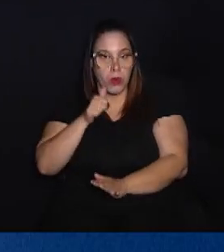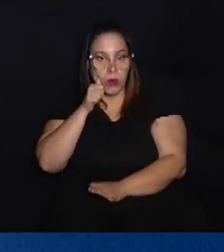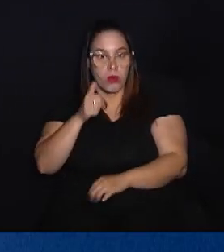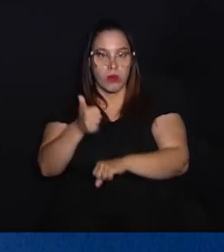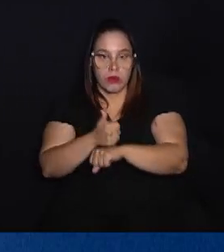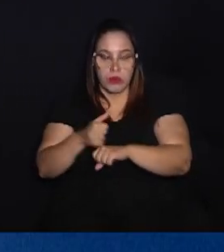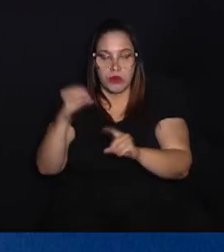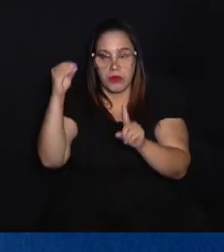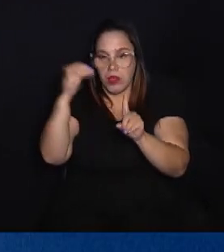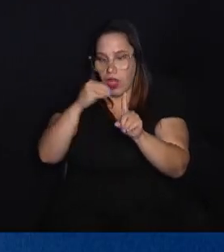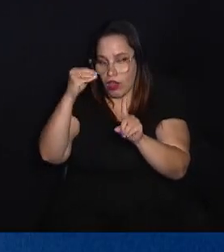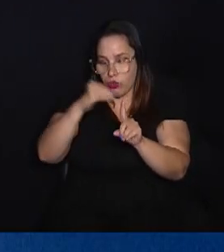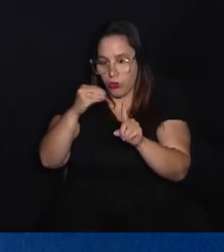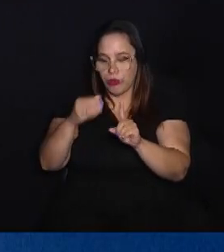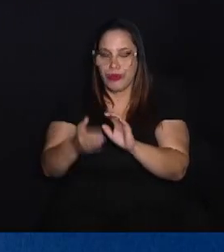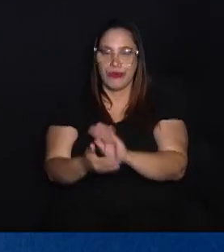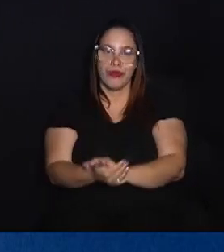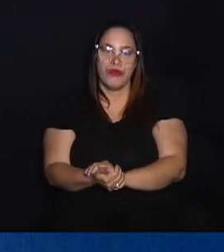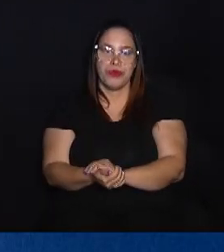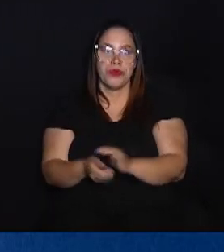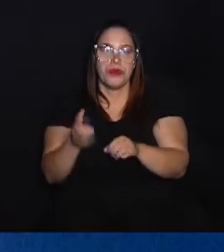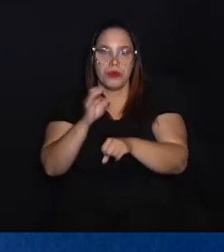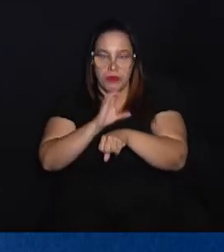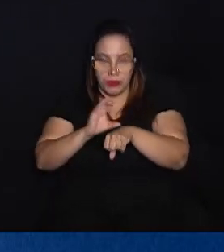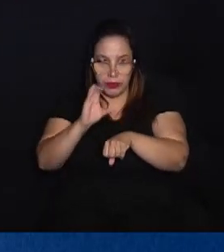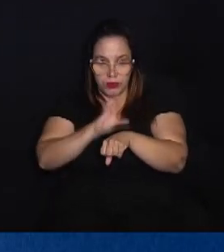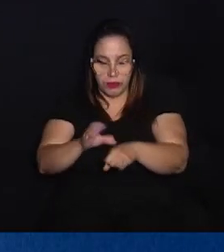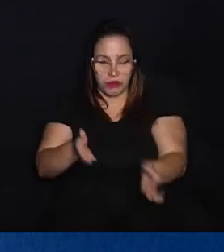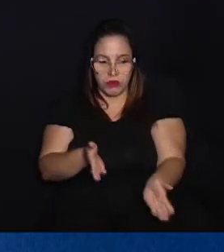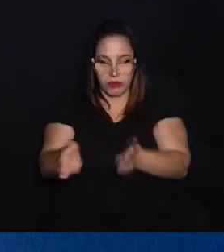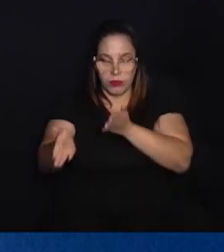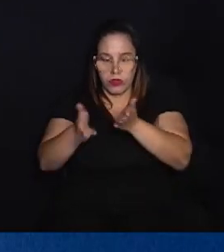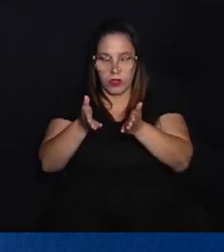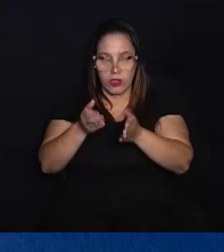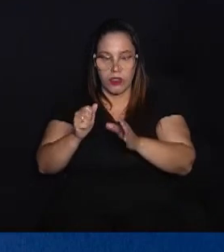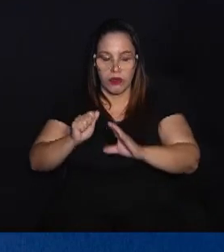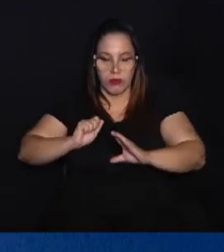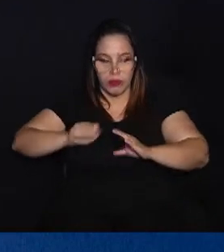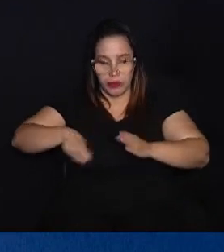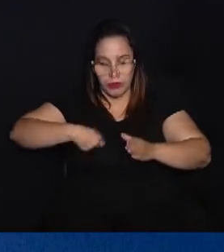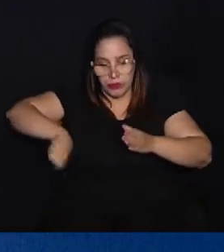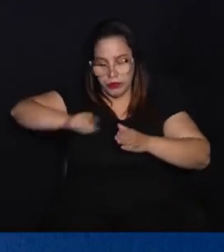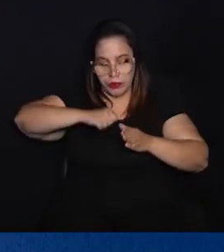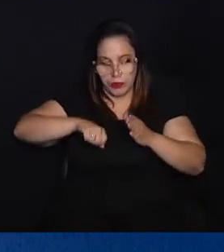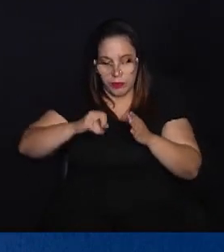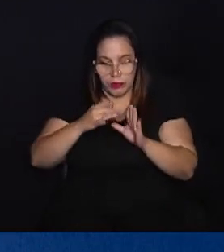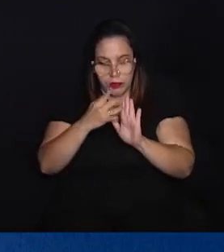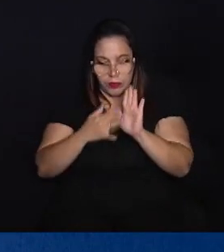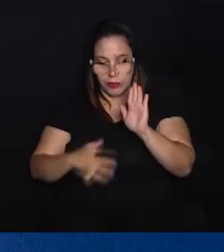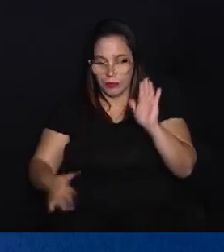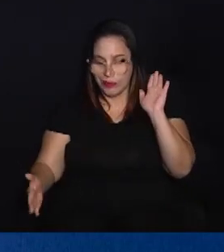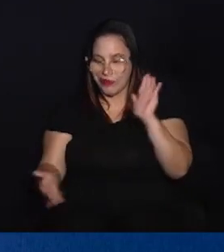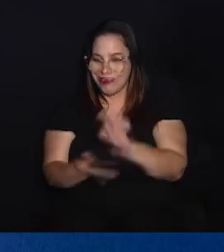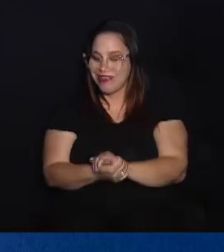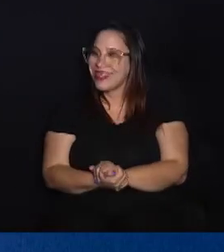situação de vulnerabilidade com cursos que abrangem da panificação à confeitaria.